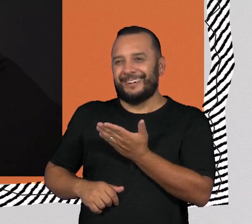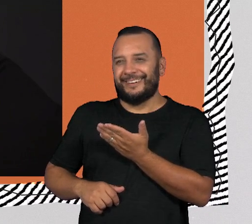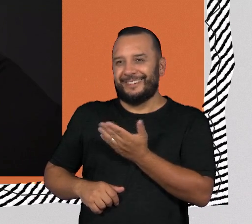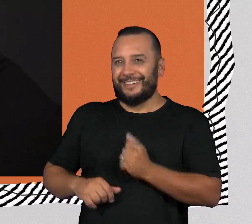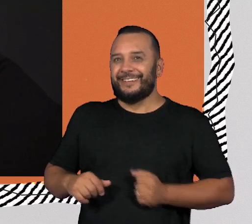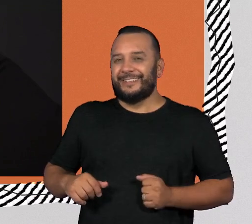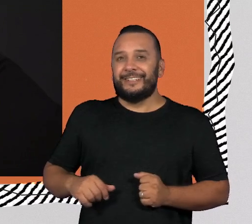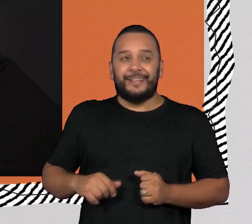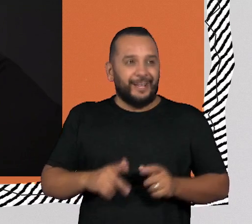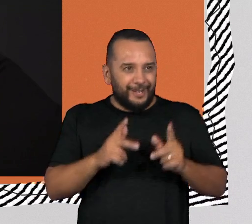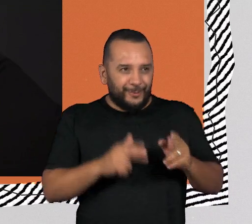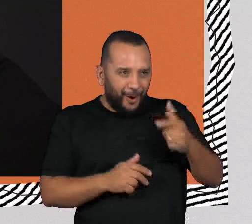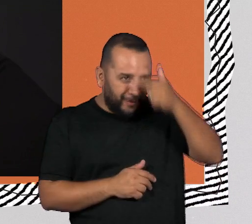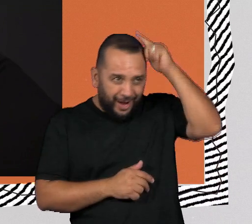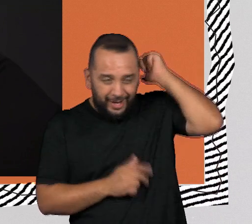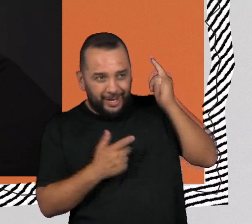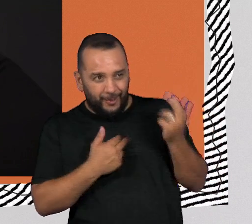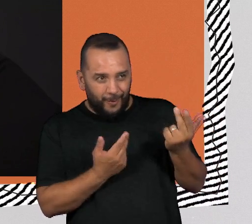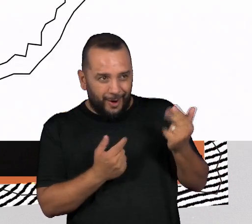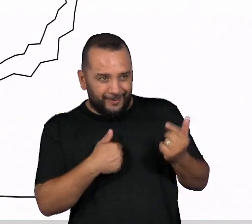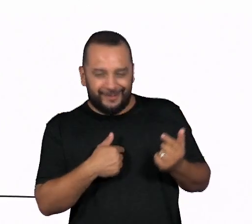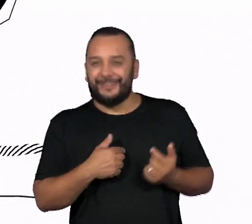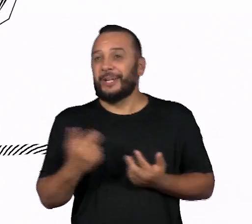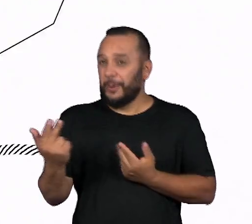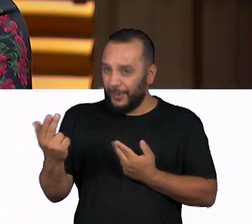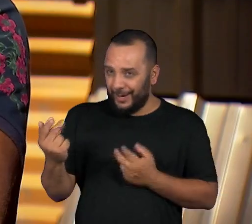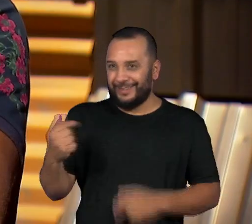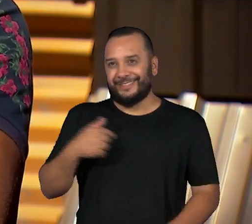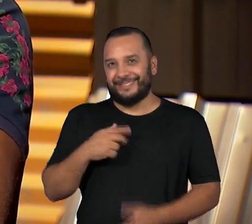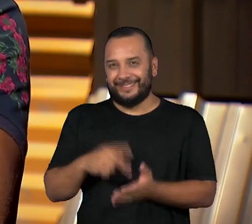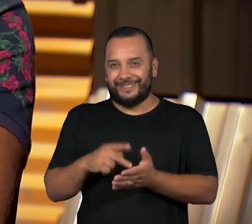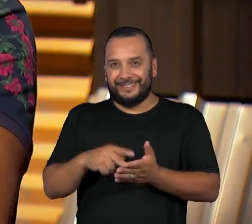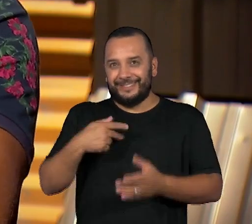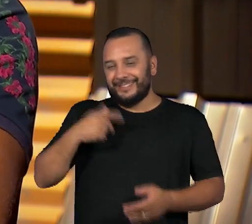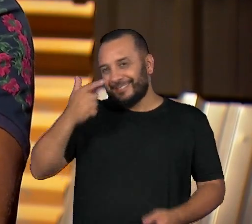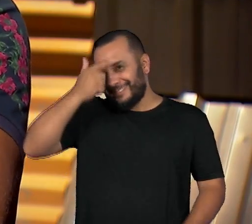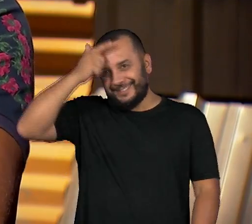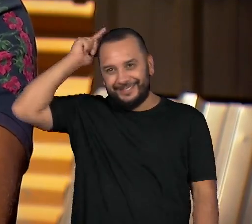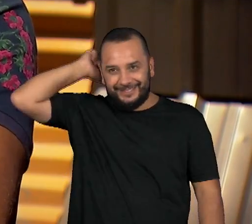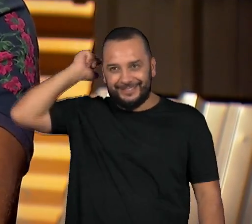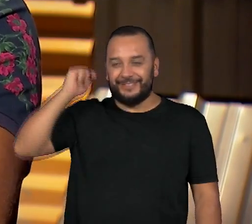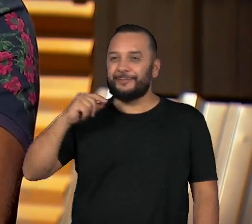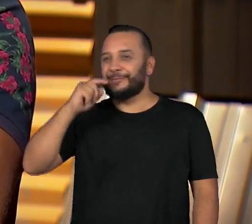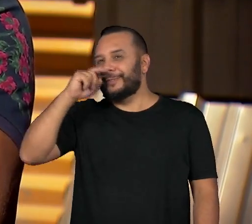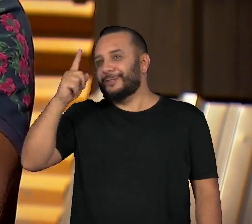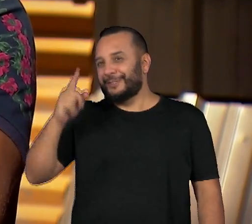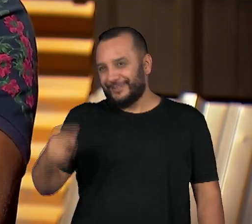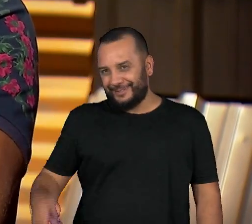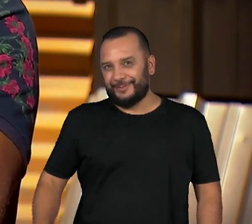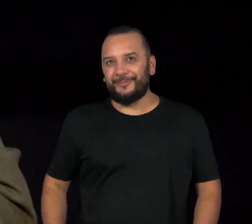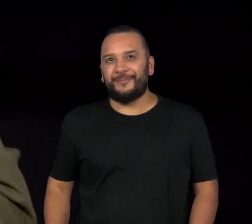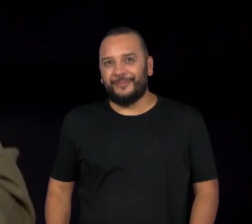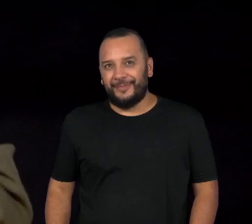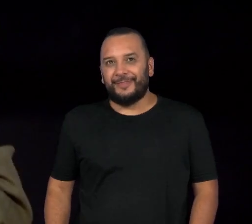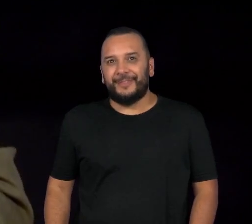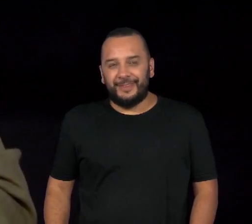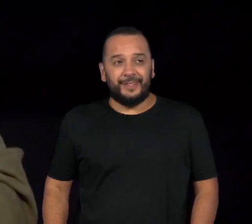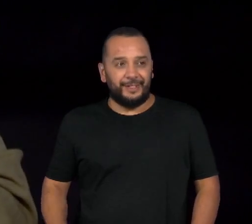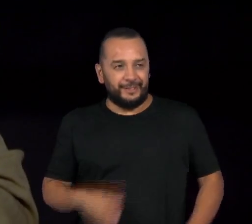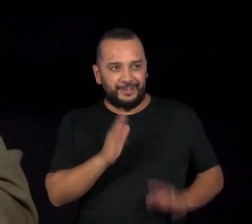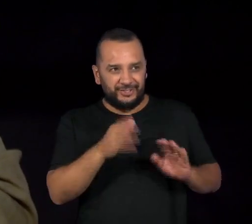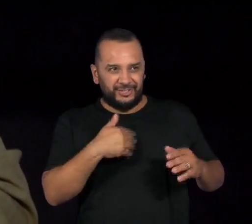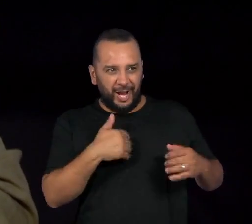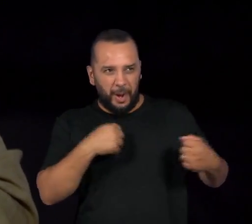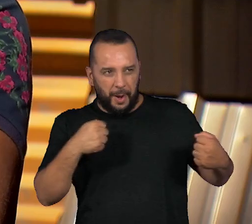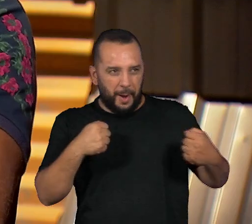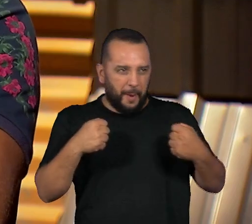tem o nosso penteado. Tem o nosso penteado. Quase que... Careca muito dá até metido. pra jogar pra trás. Bateu muito de